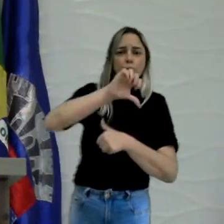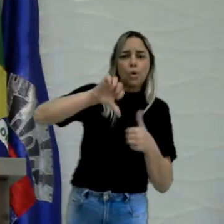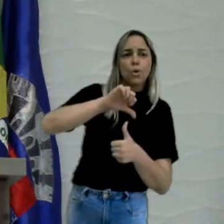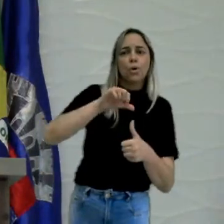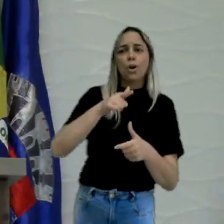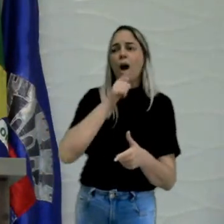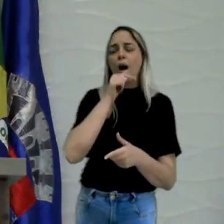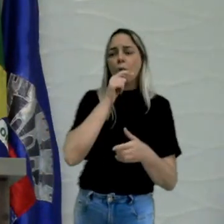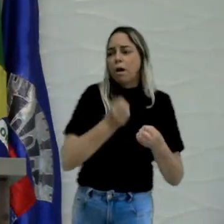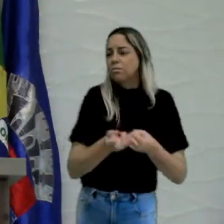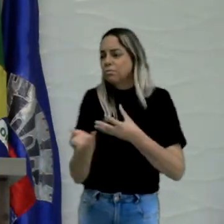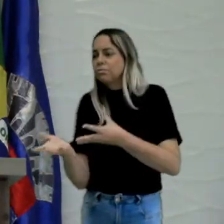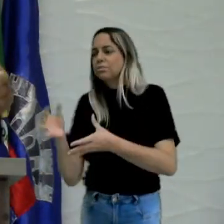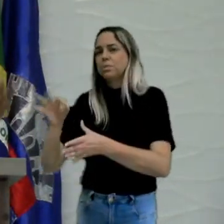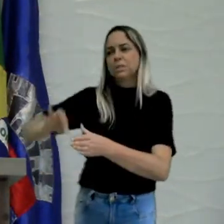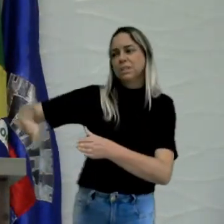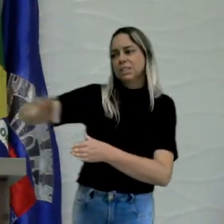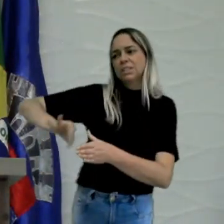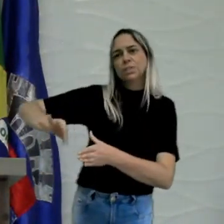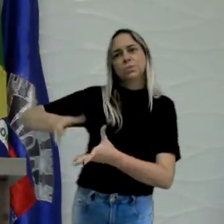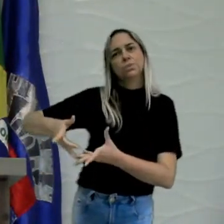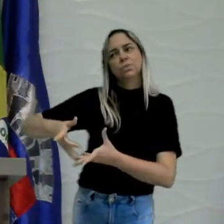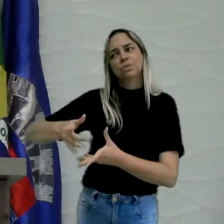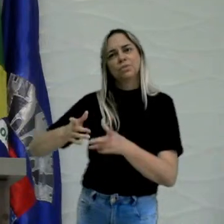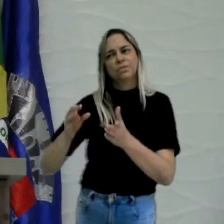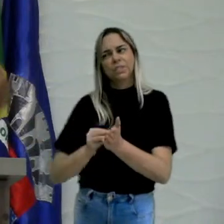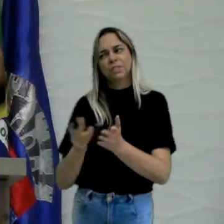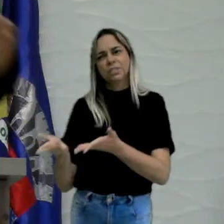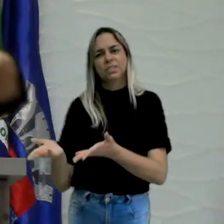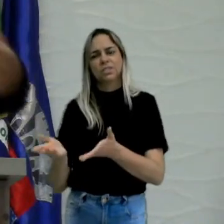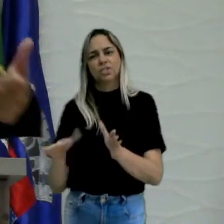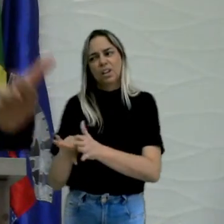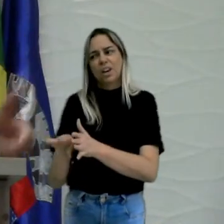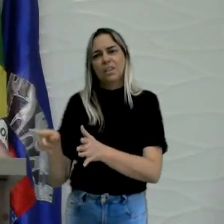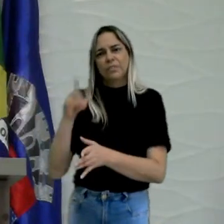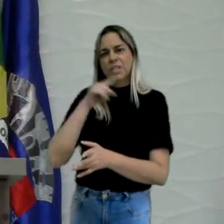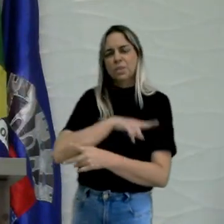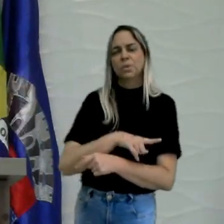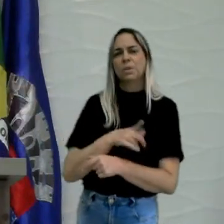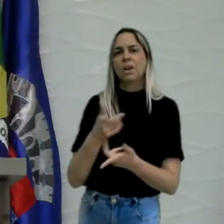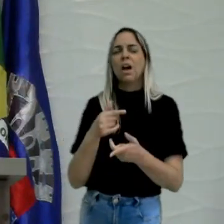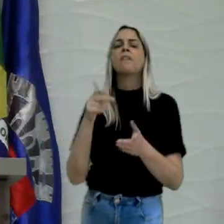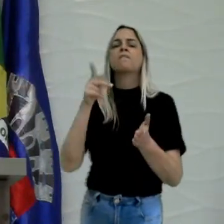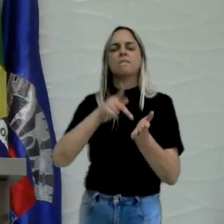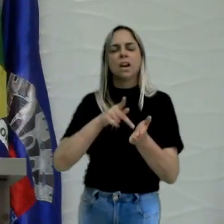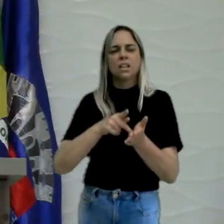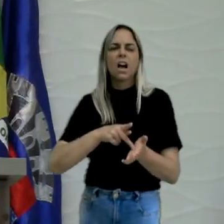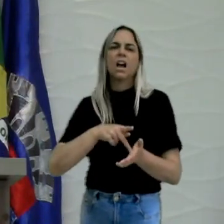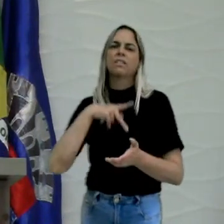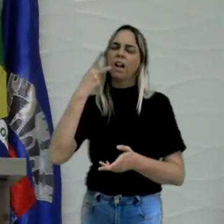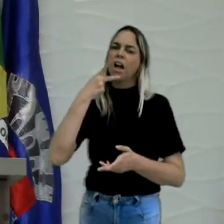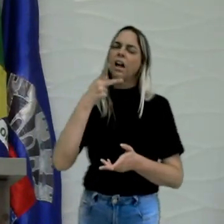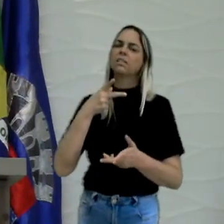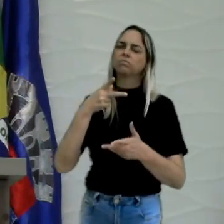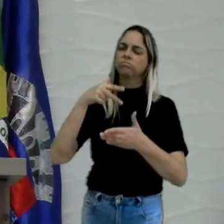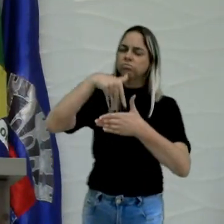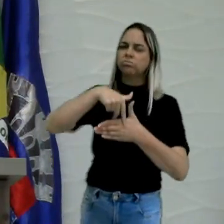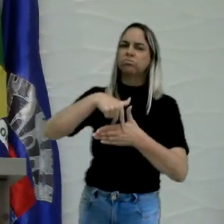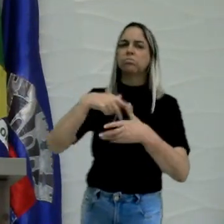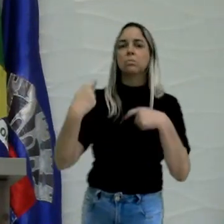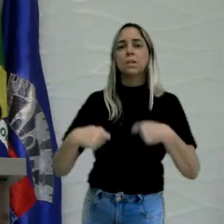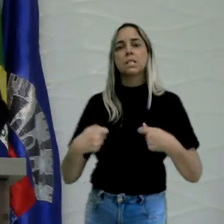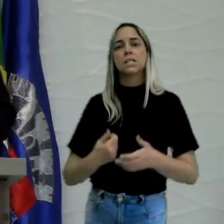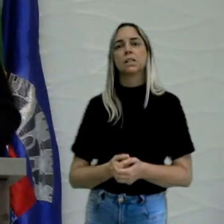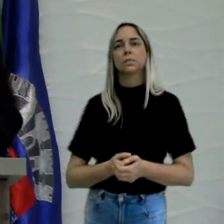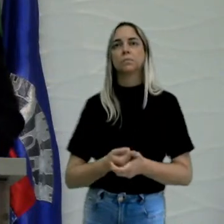Vereador, venha para essa tribuna com a verdade. Porque com a verdade ninguém vai lhe contestar não, vereador. Recebemos, está com